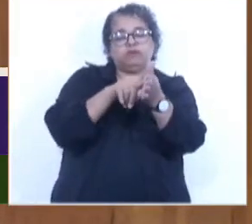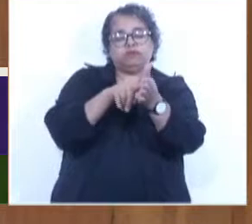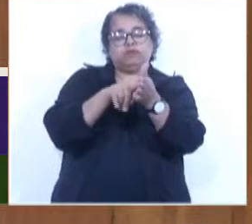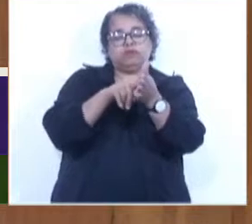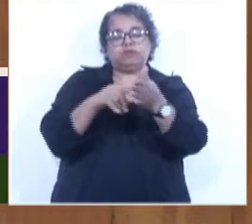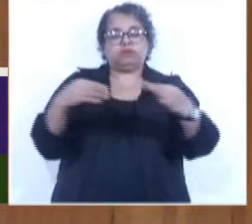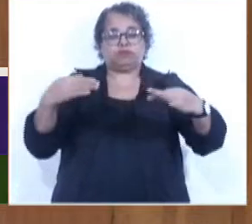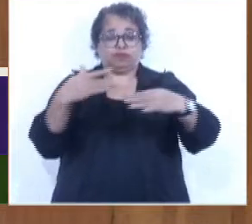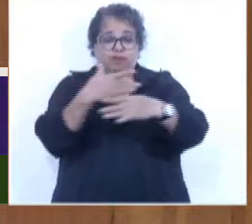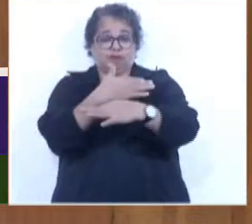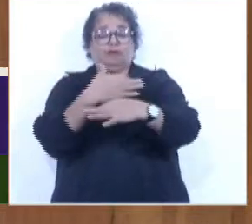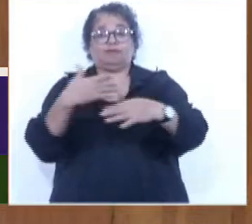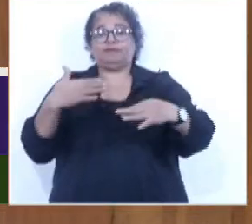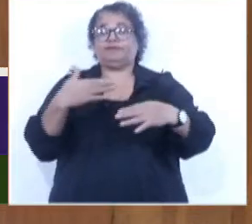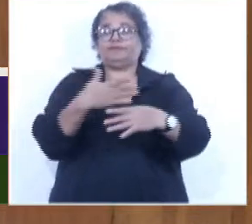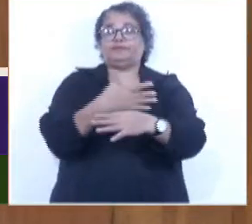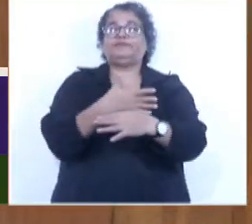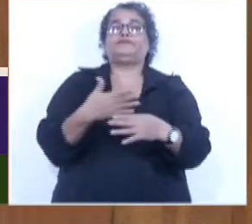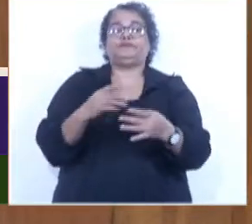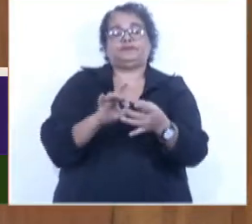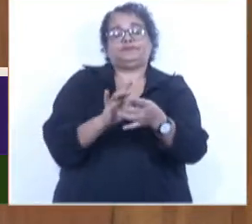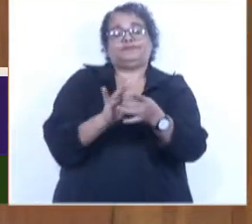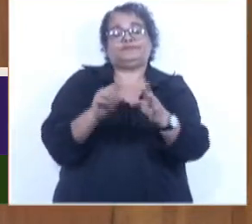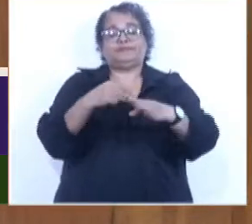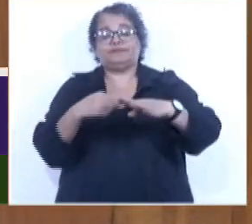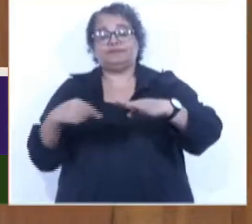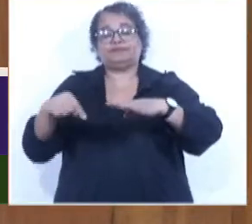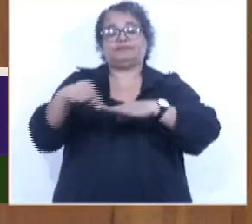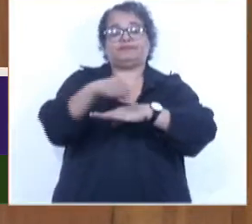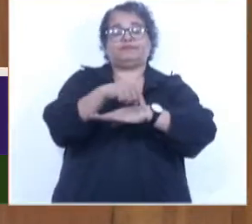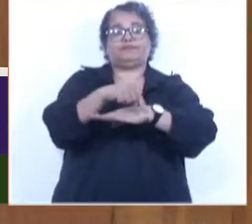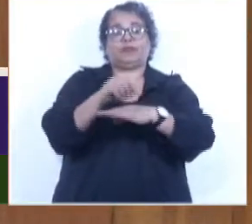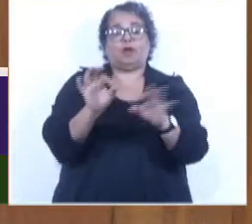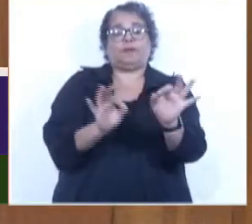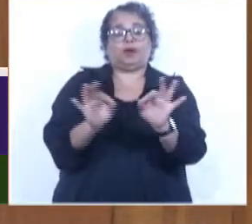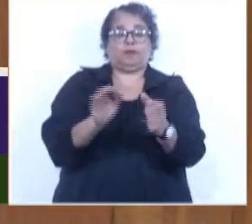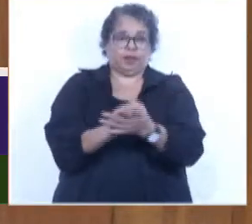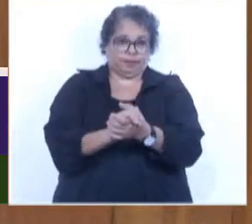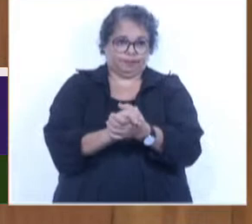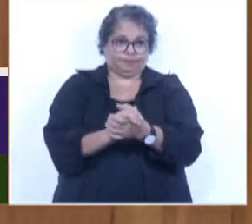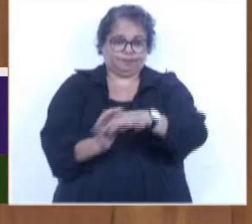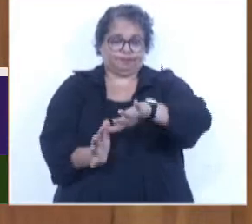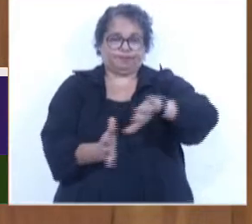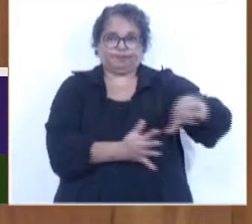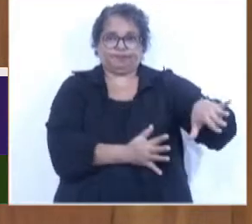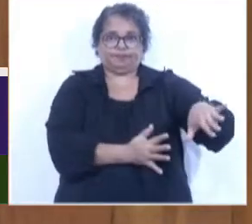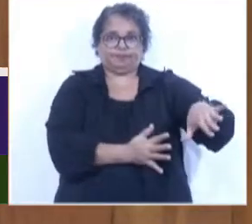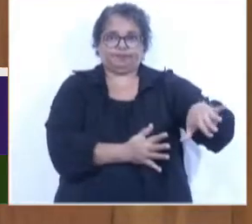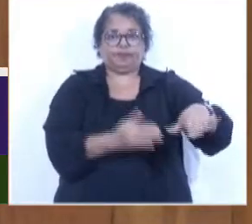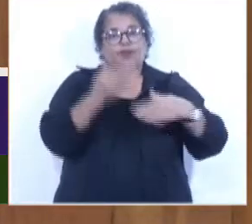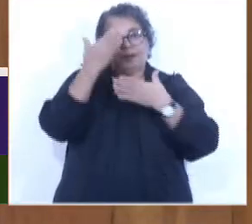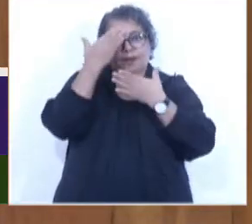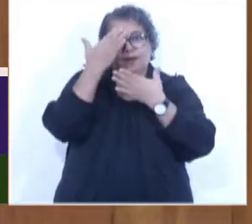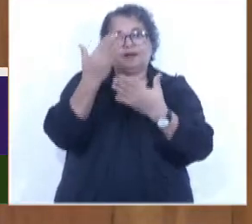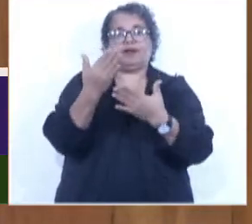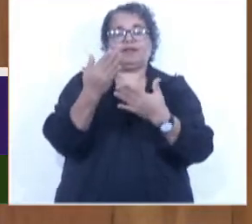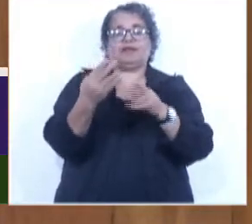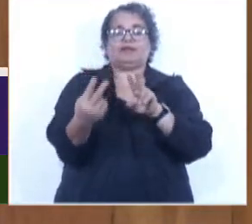viabilizando esta rotatória eu quero agradecer aqui a duplicação